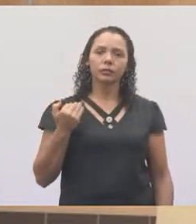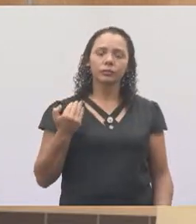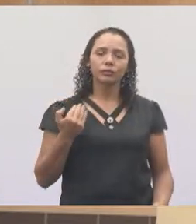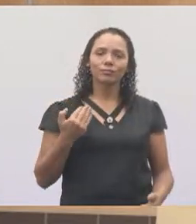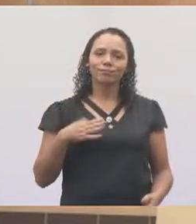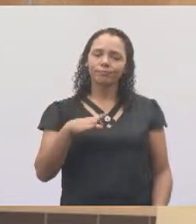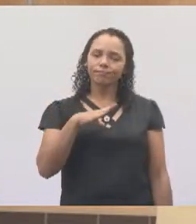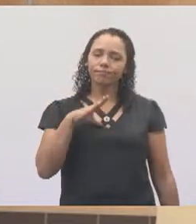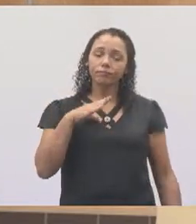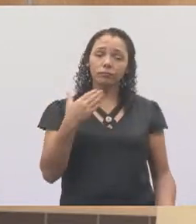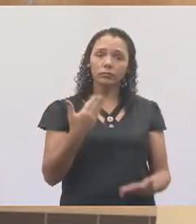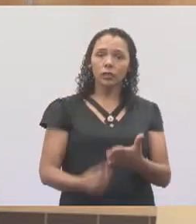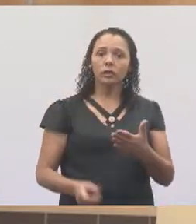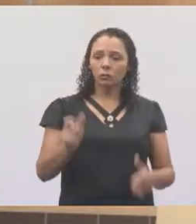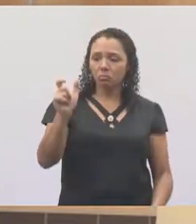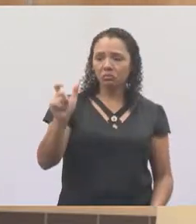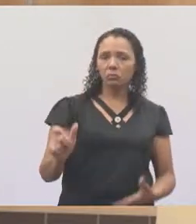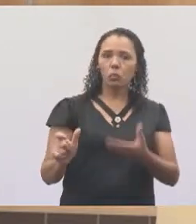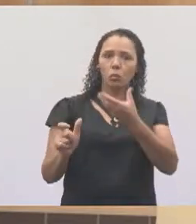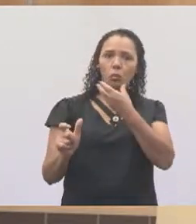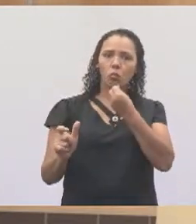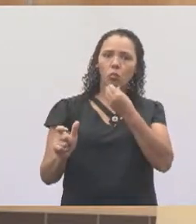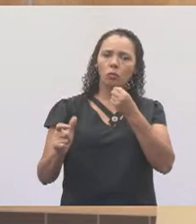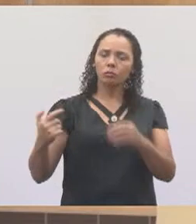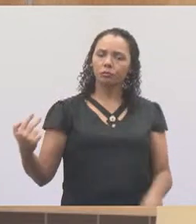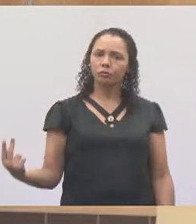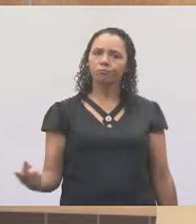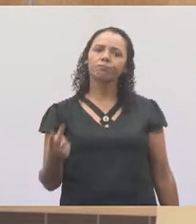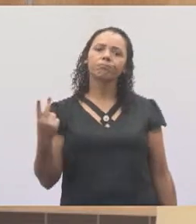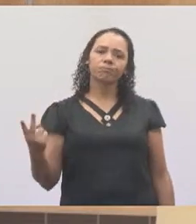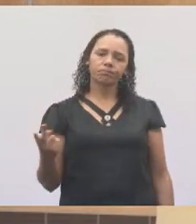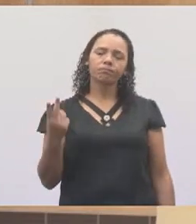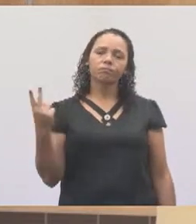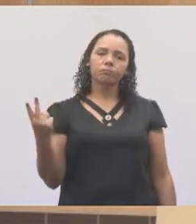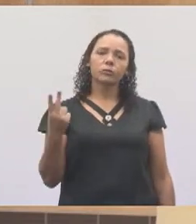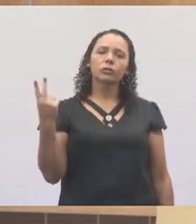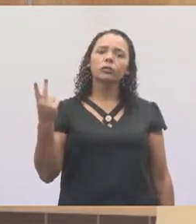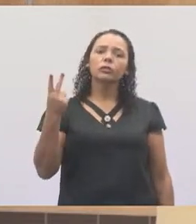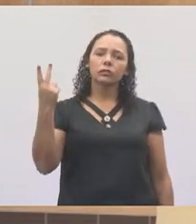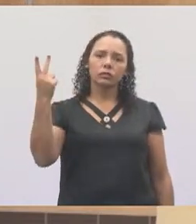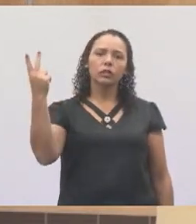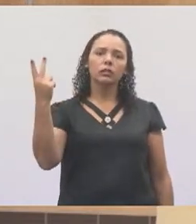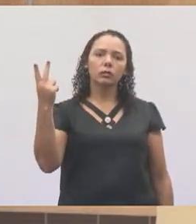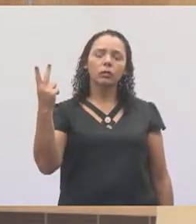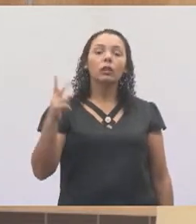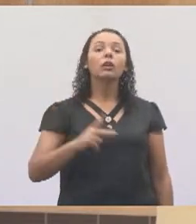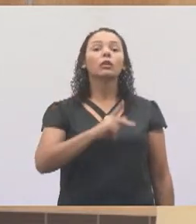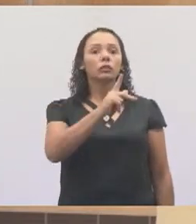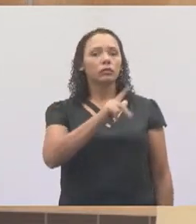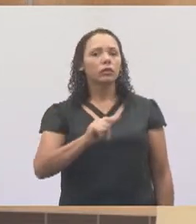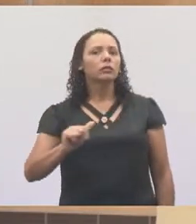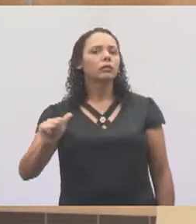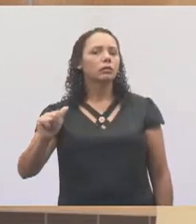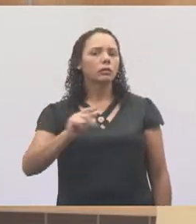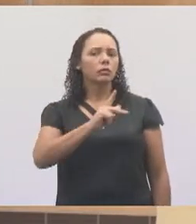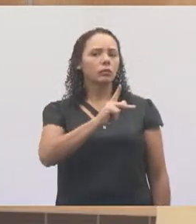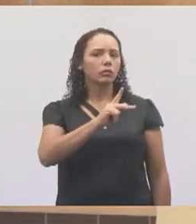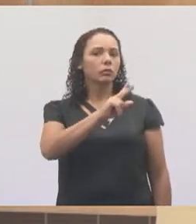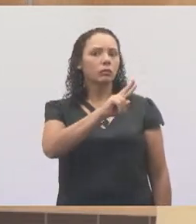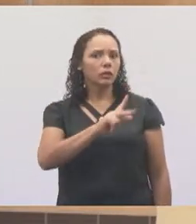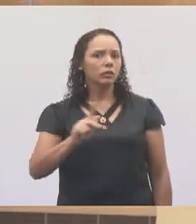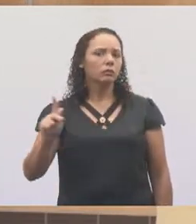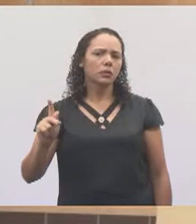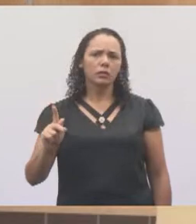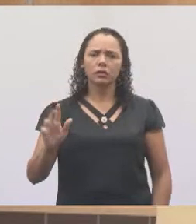perdeu um grande homem para a segurança pública da nossa cidade, do Vale do Paraíba, do estado. E a honra, quando